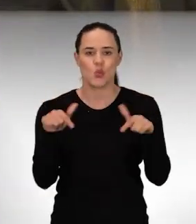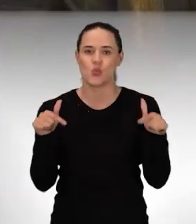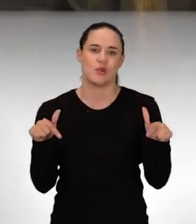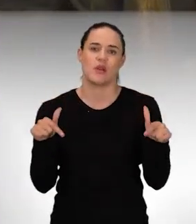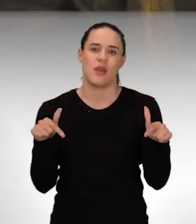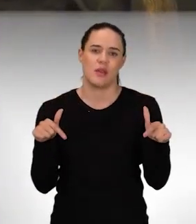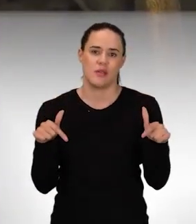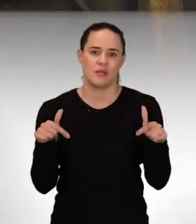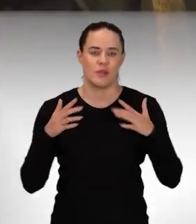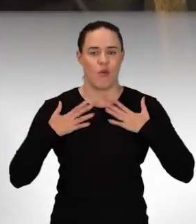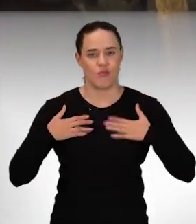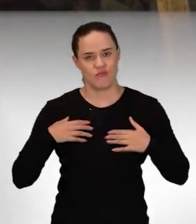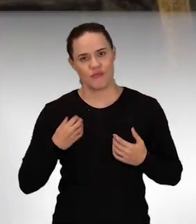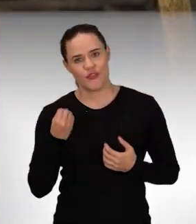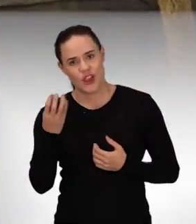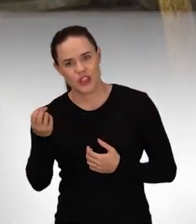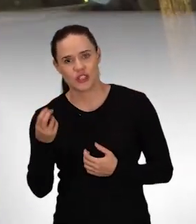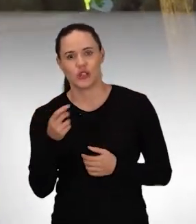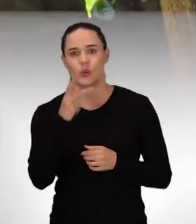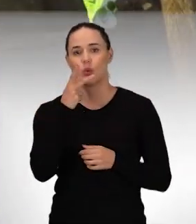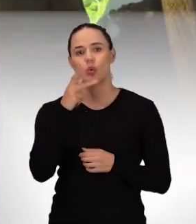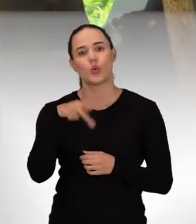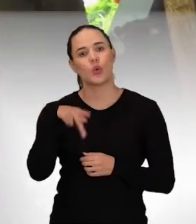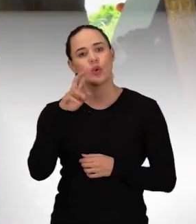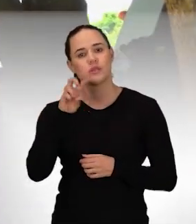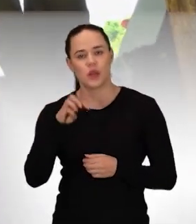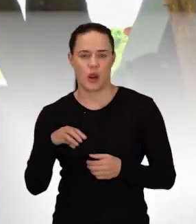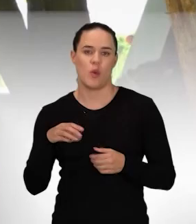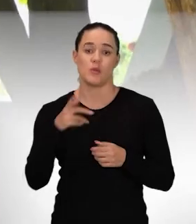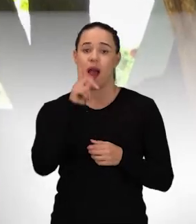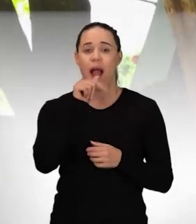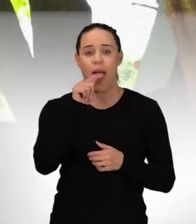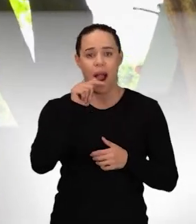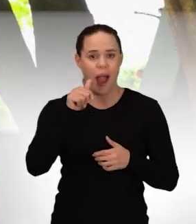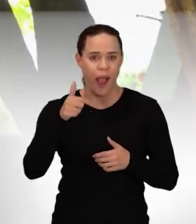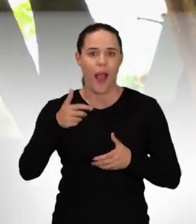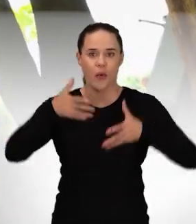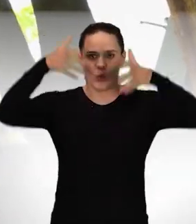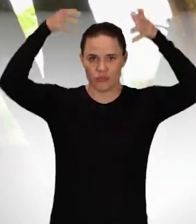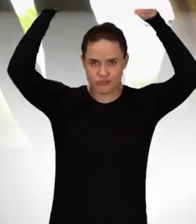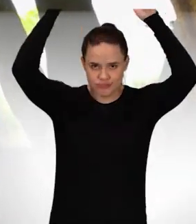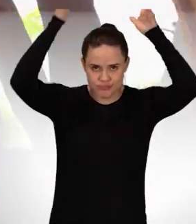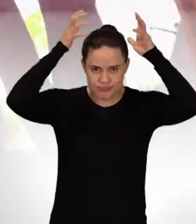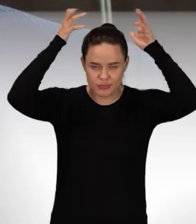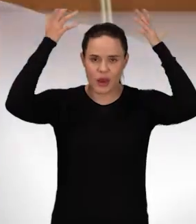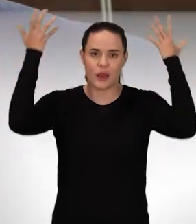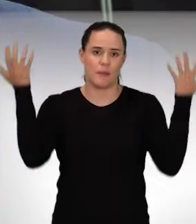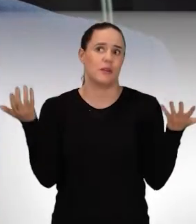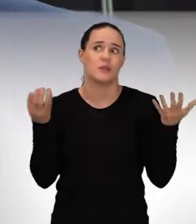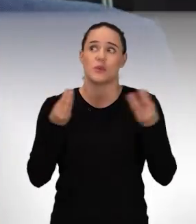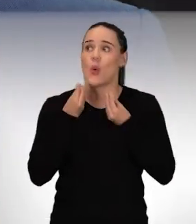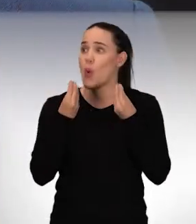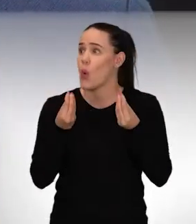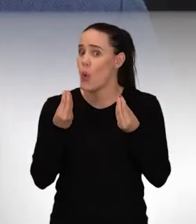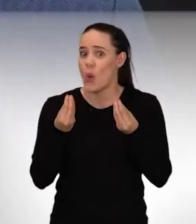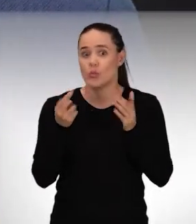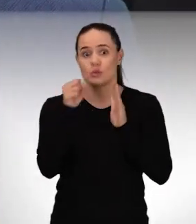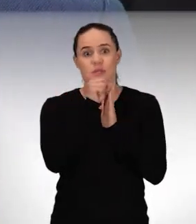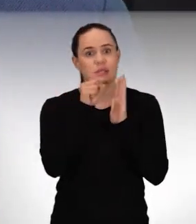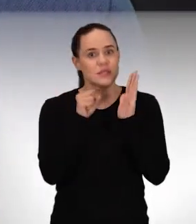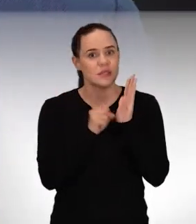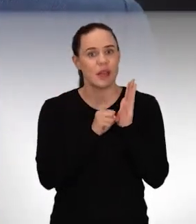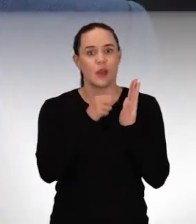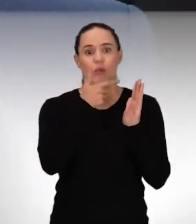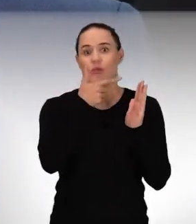no próprio corpo, viajando 2 quilômetros ou mais, trazendo água chamada lata d'água na cabeça. Isso é inimaginável em pleno